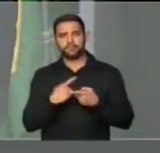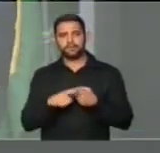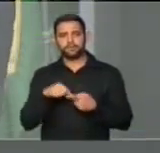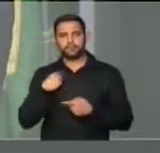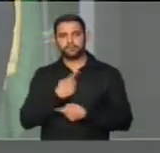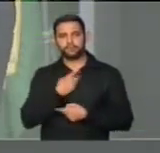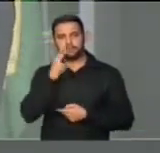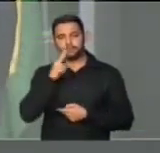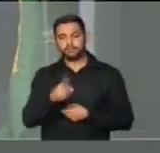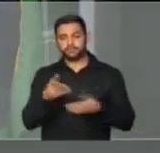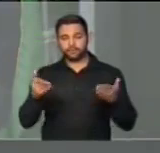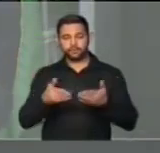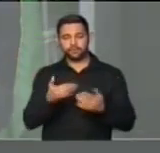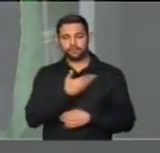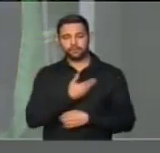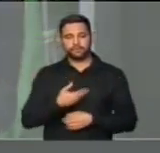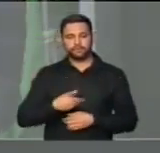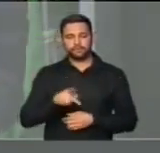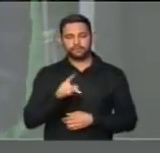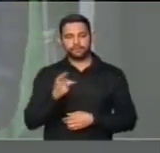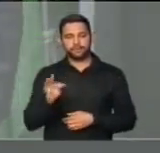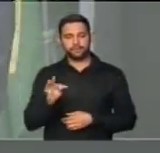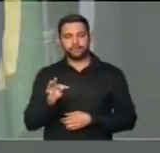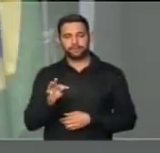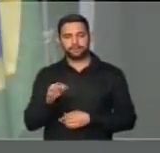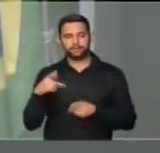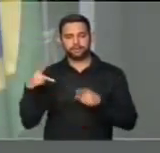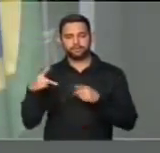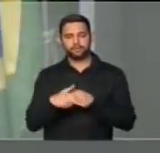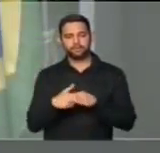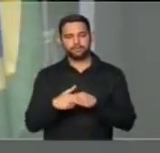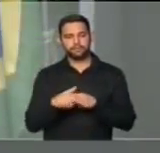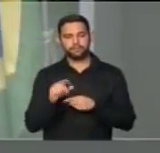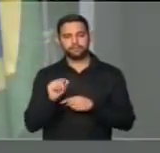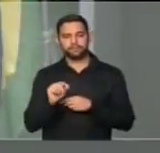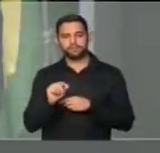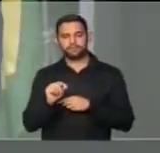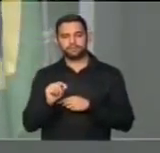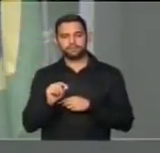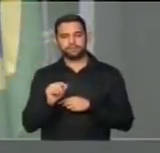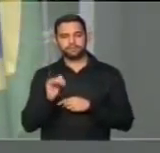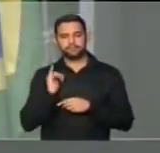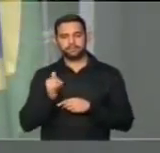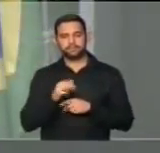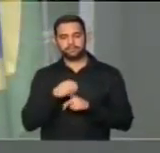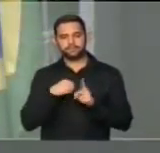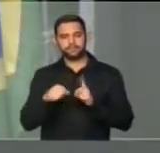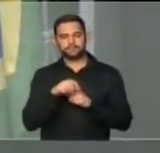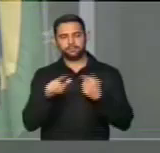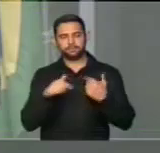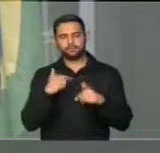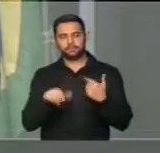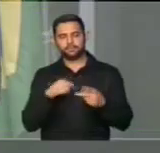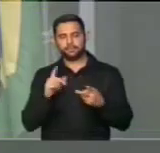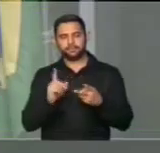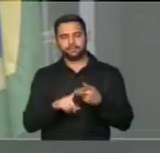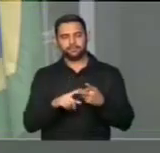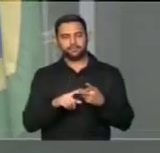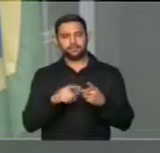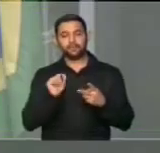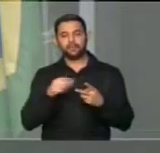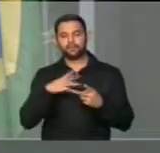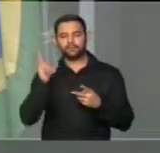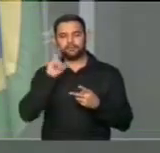nós vemos hoje no governo do PT é o corte de benefícios sociais e trabalhistas. Ou quem não